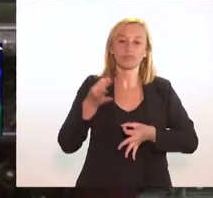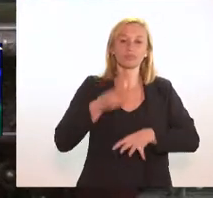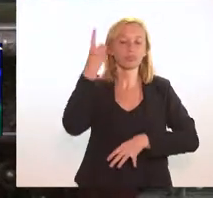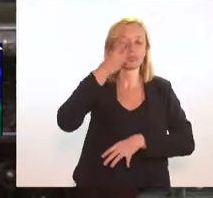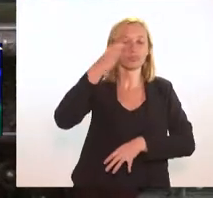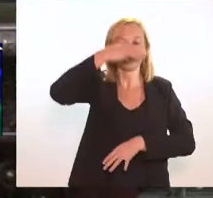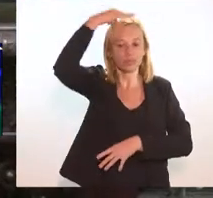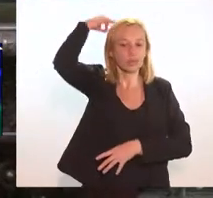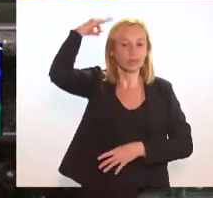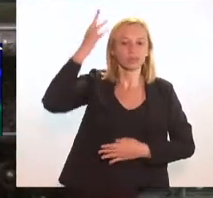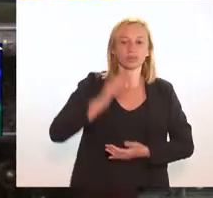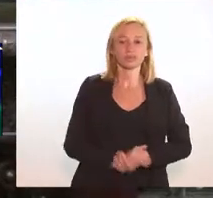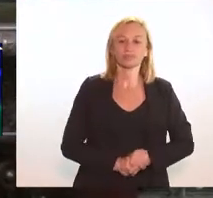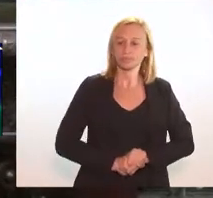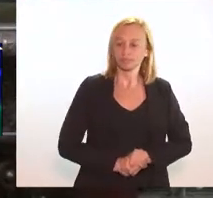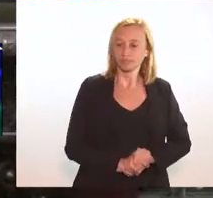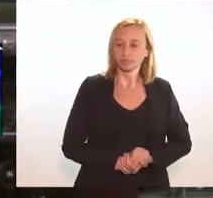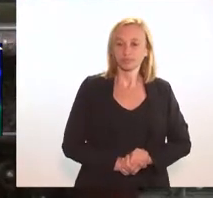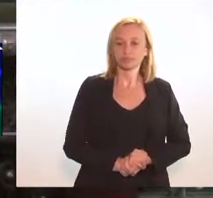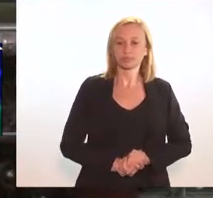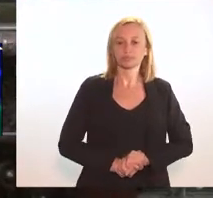deputado Márcio Pacheco.